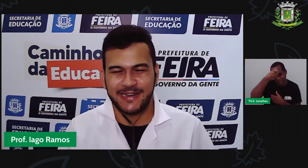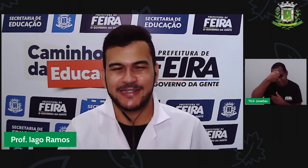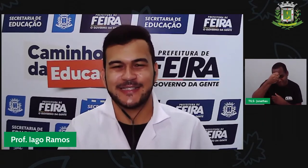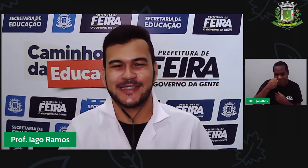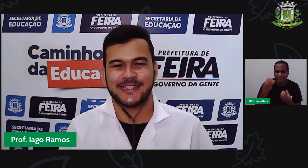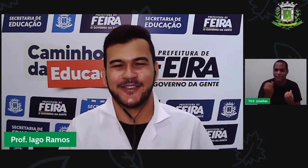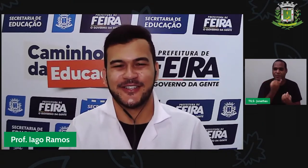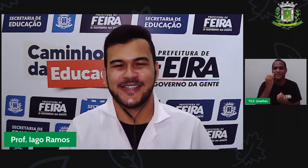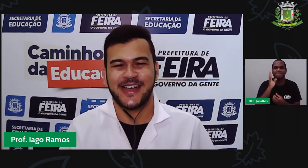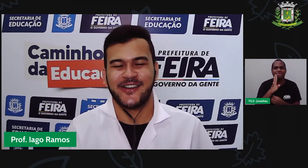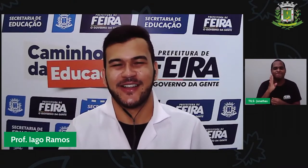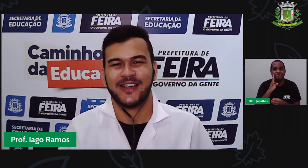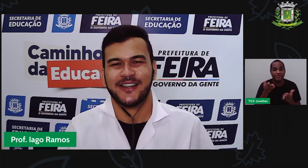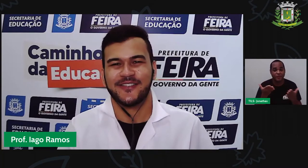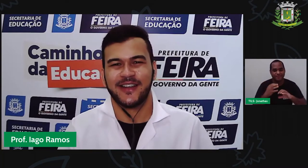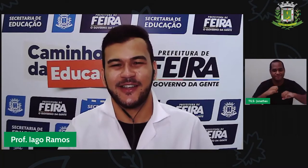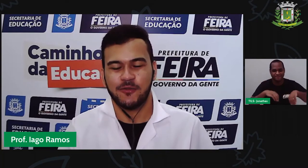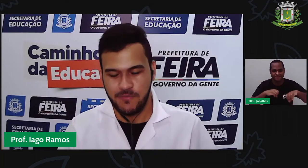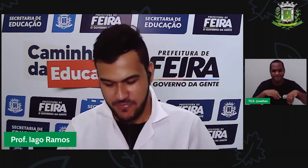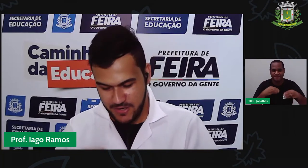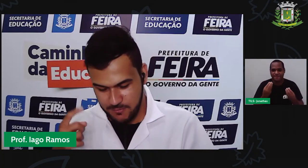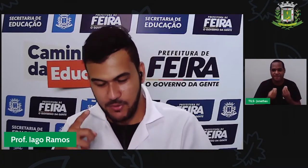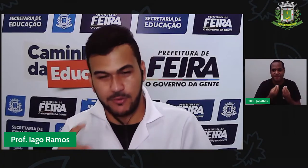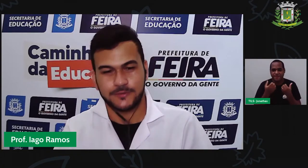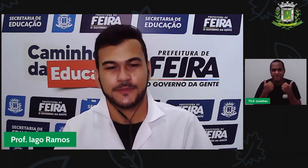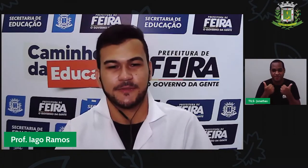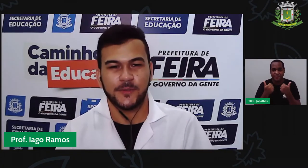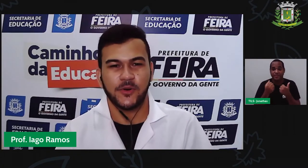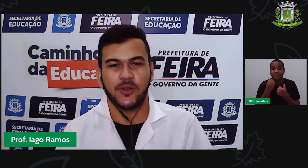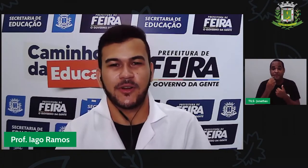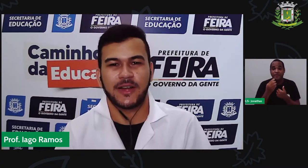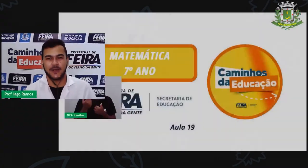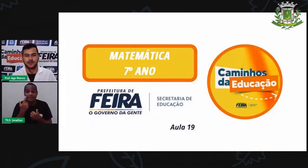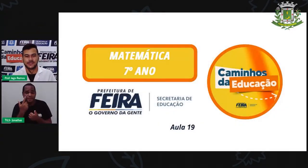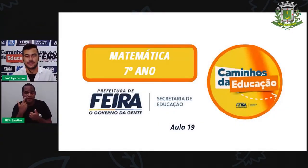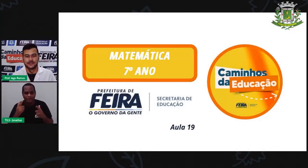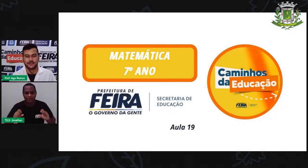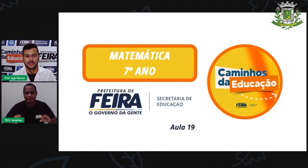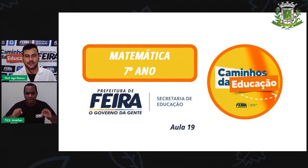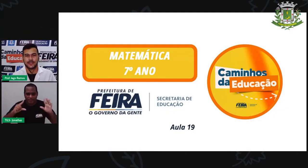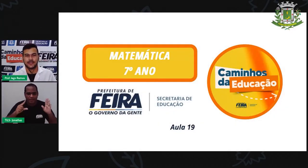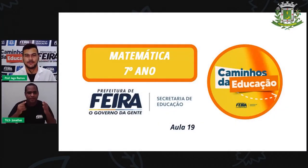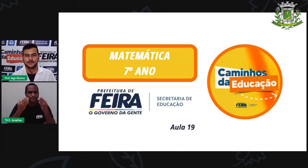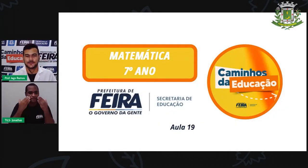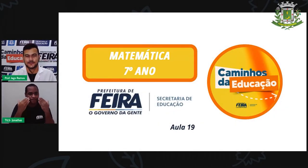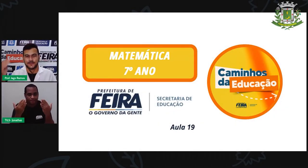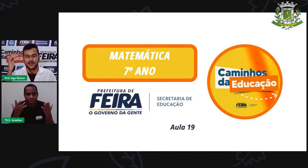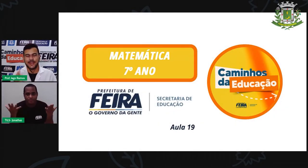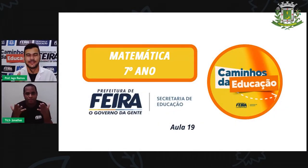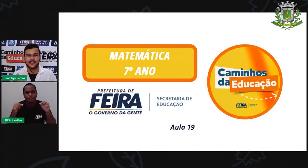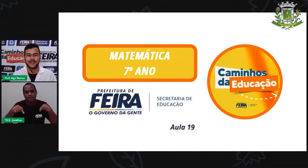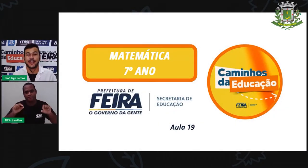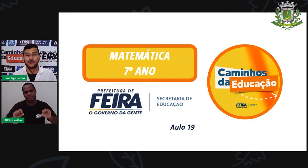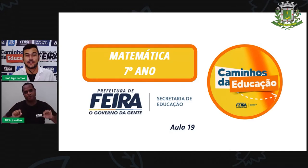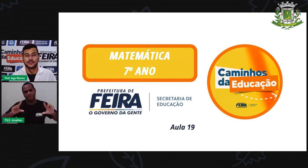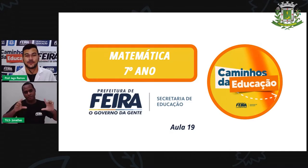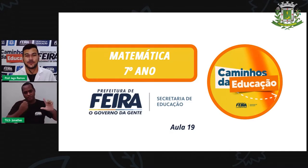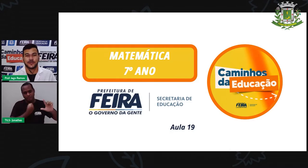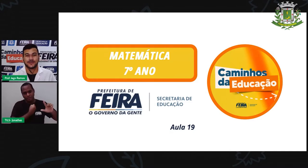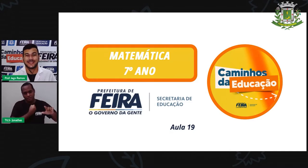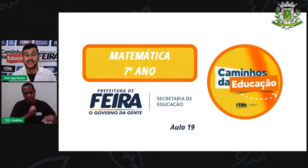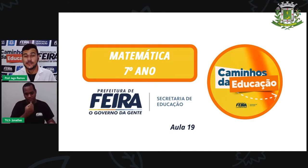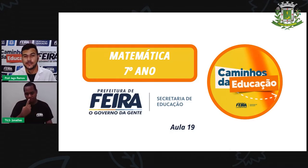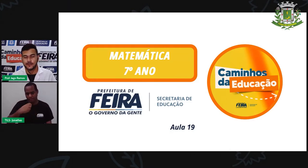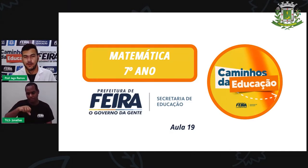legais nessa nossa aula. Valeu? Bom, vamos colocar a apresentação na tela. Essa é a aula de